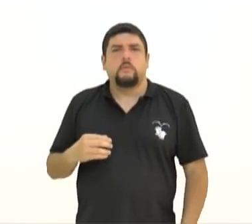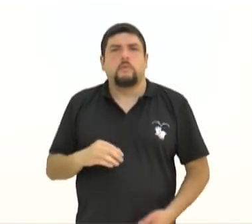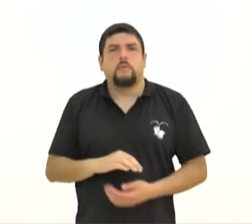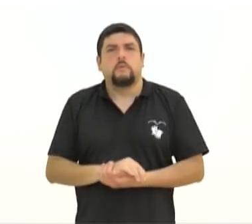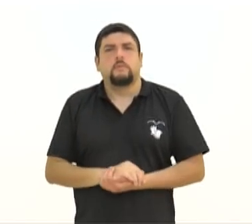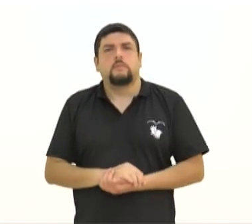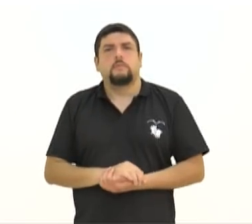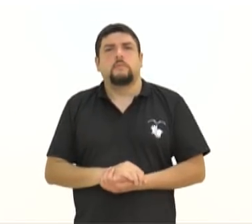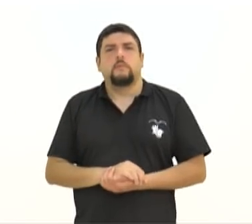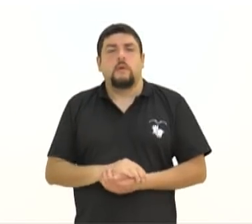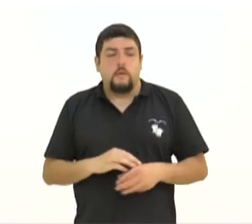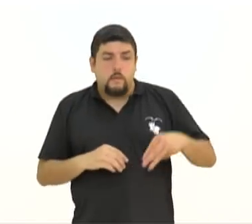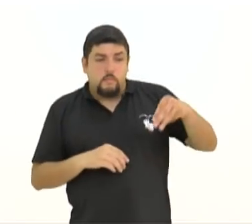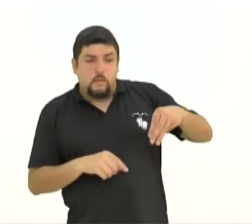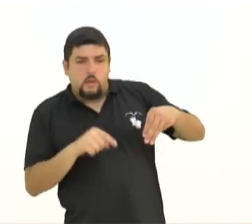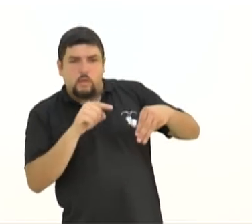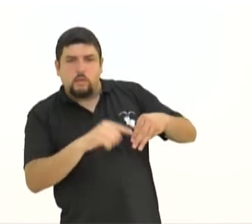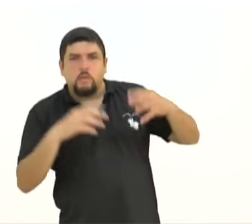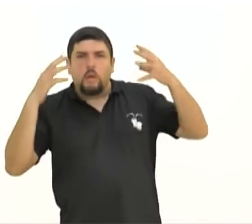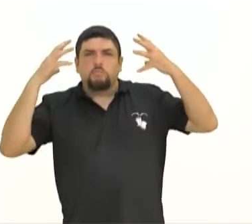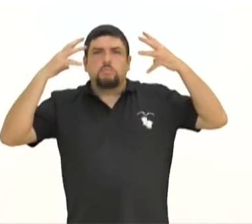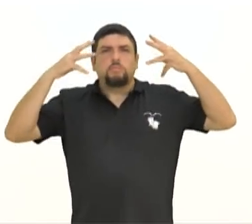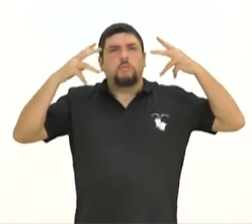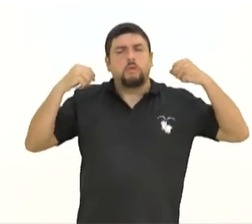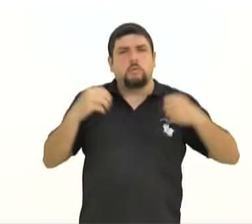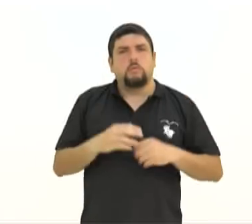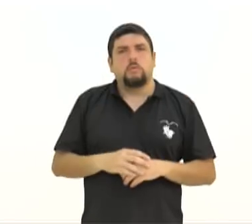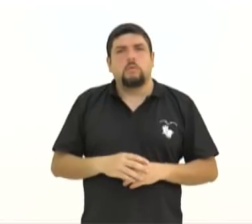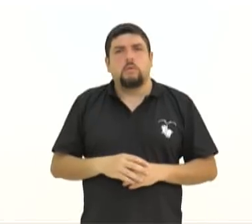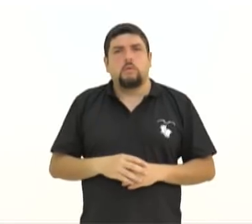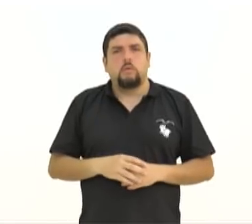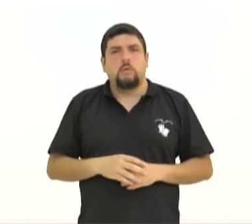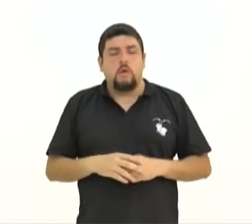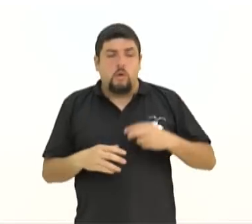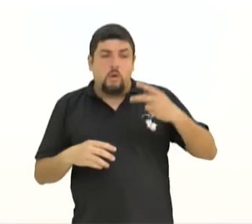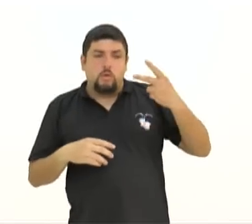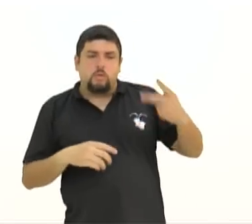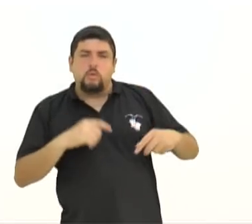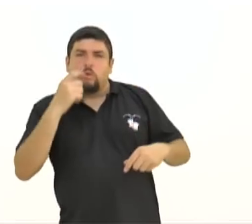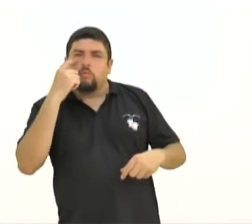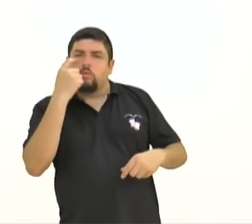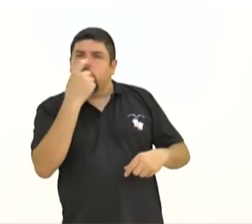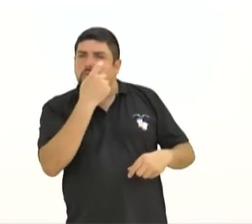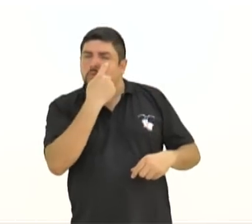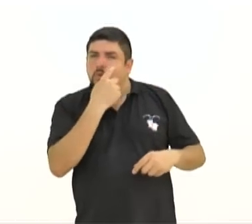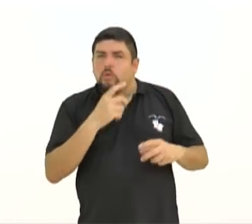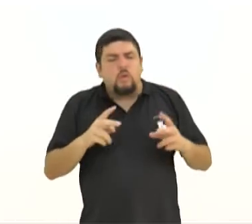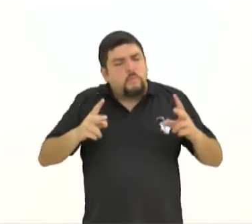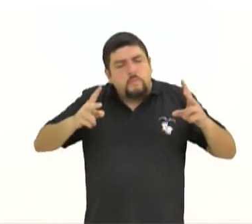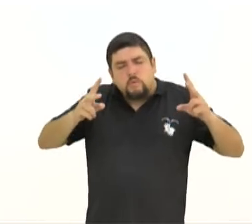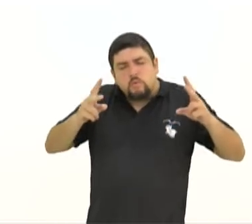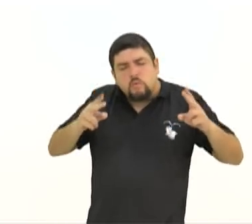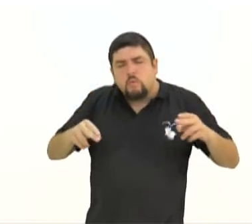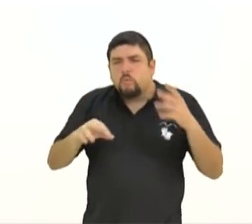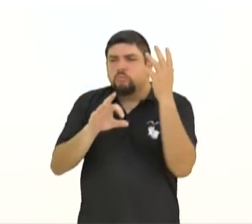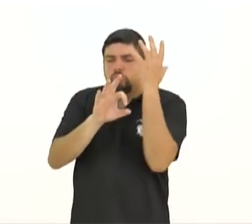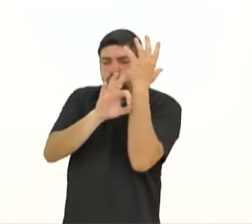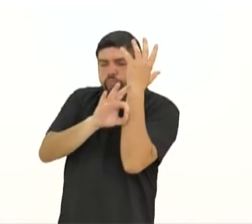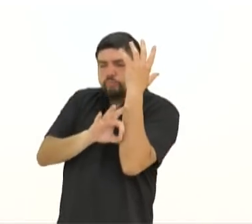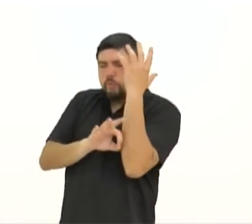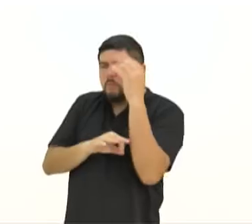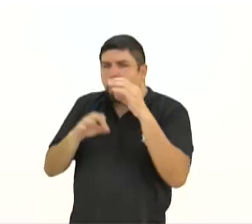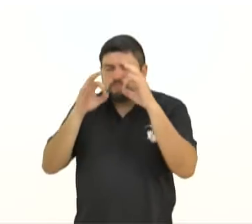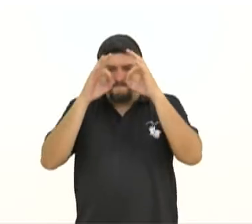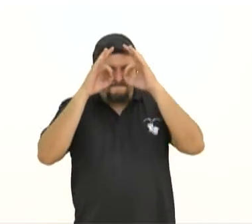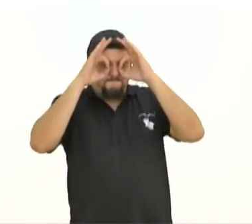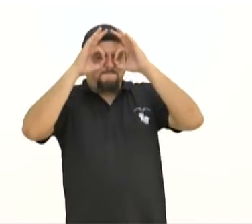né? Miguel é como um leão. Seus olhos são como duas jabuticabas. Então, tendo os elementos comparativos,